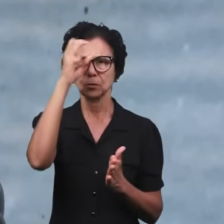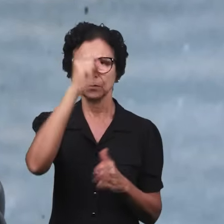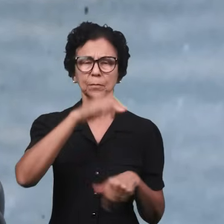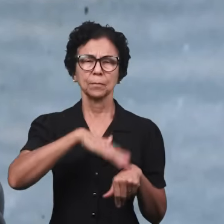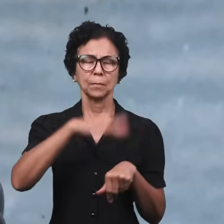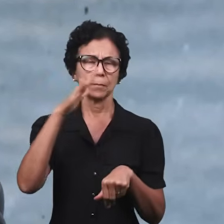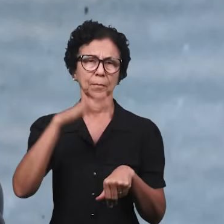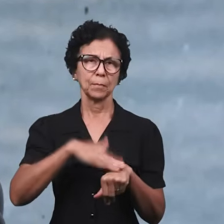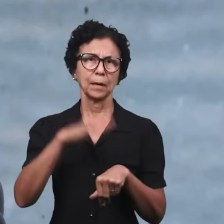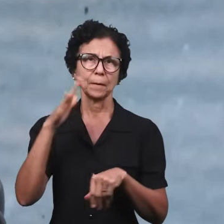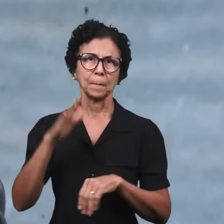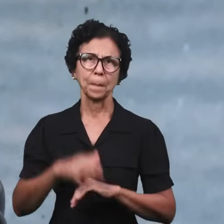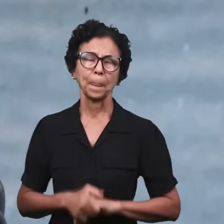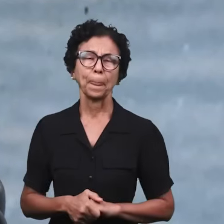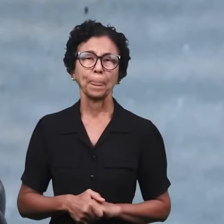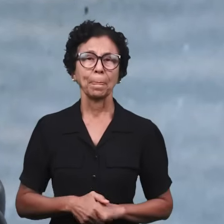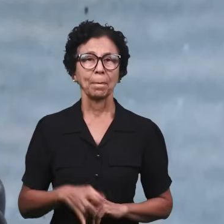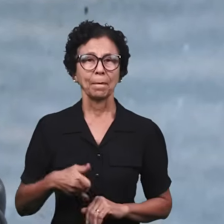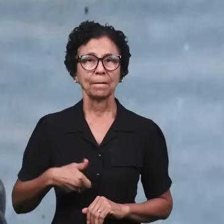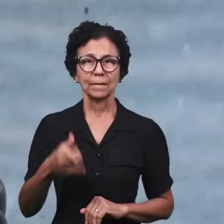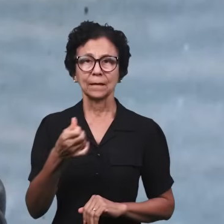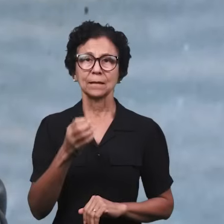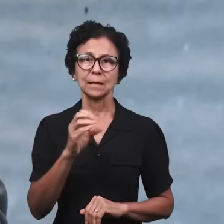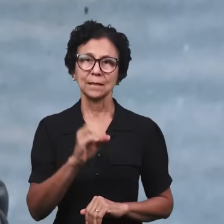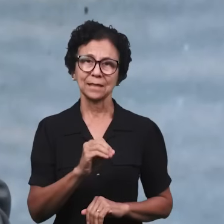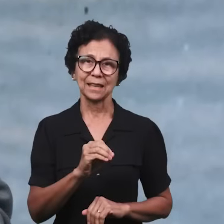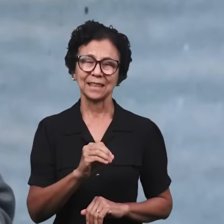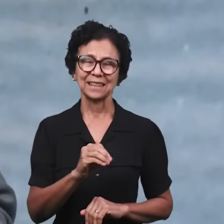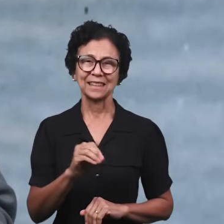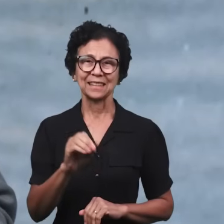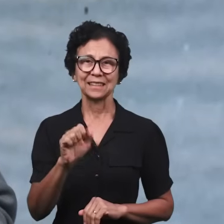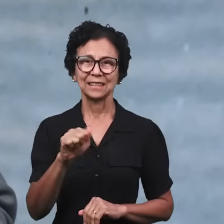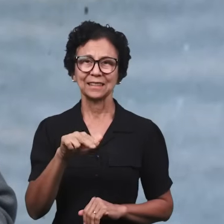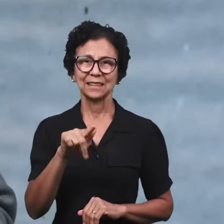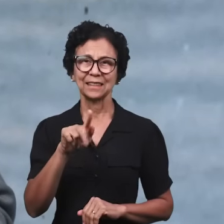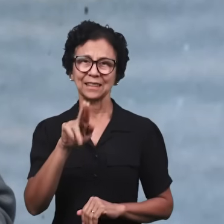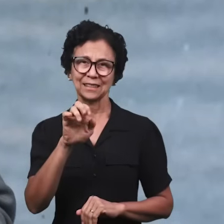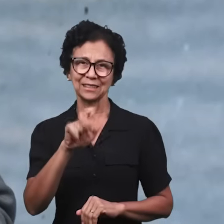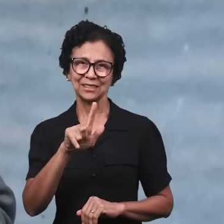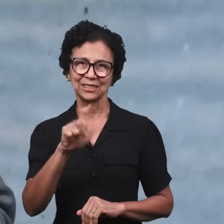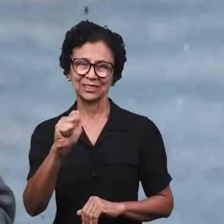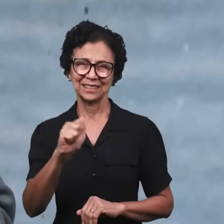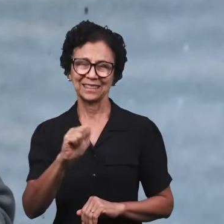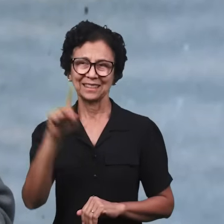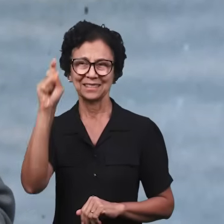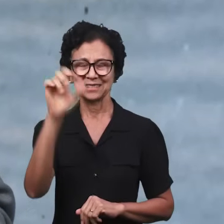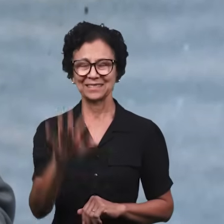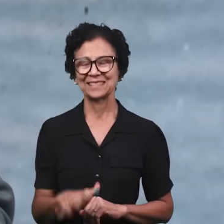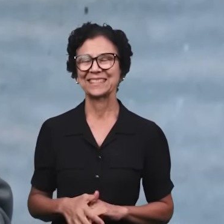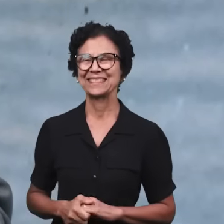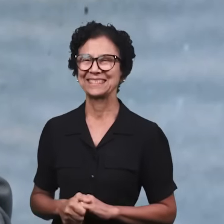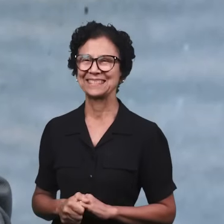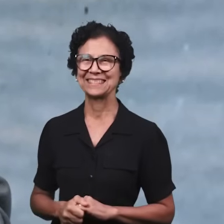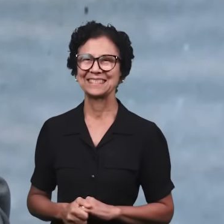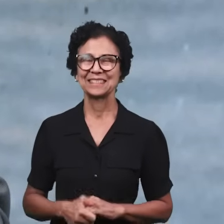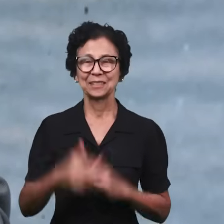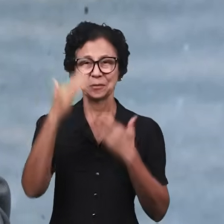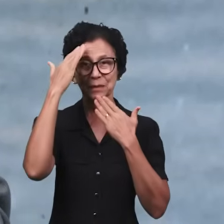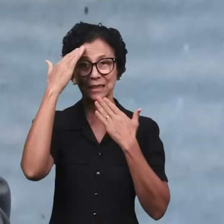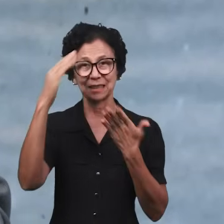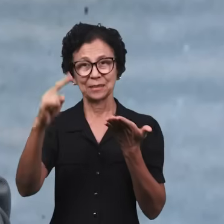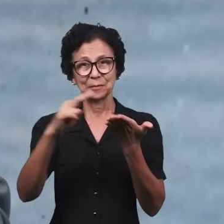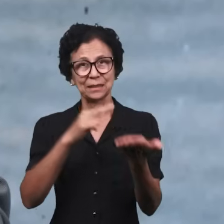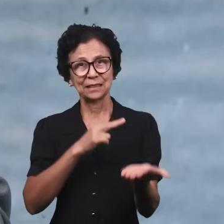Então, Ângela, essa garotinha de 60 anos, Deus te abençoe. Obrigado por ter mandado uma mensagem para a gente, tá certo? E quem está assistindo